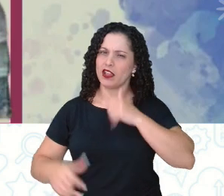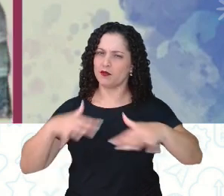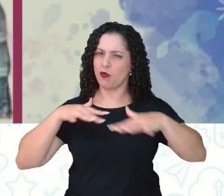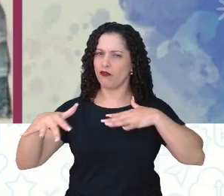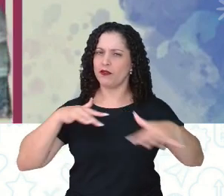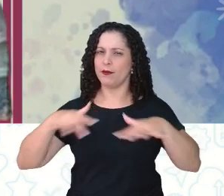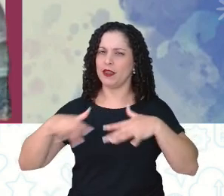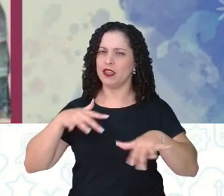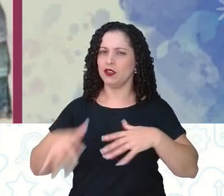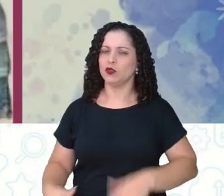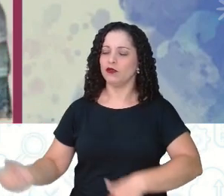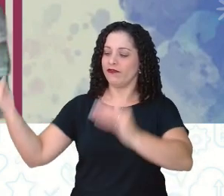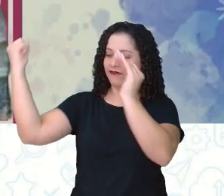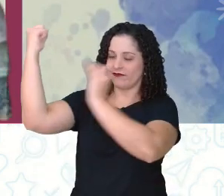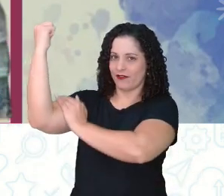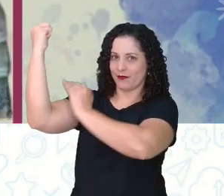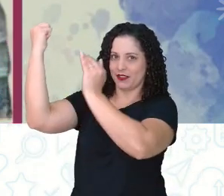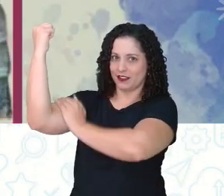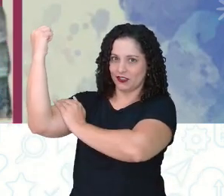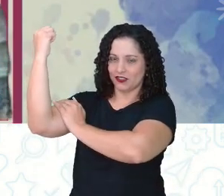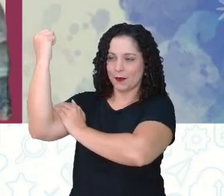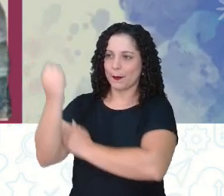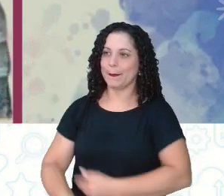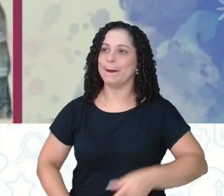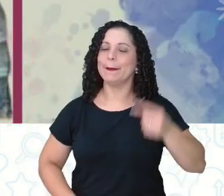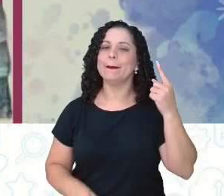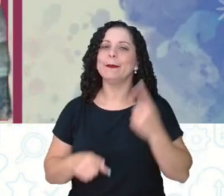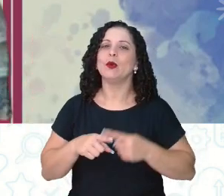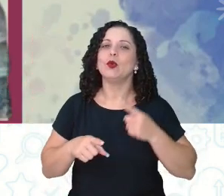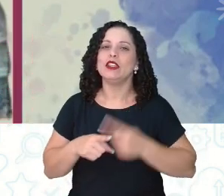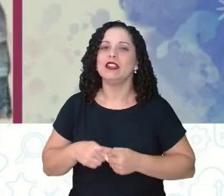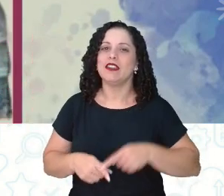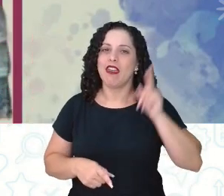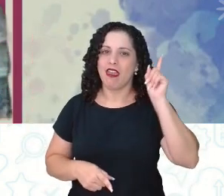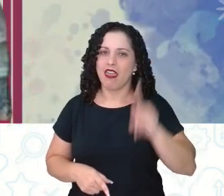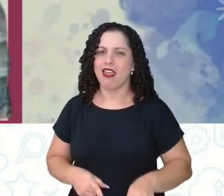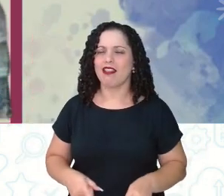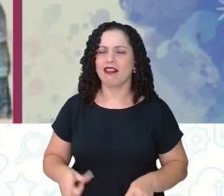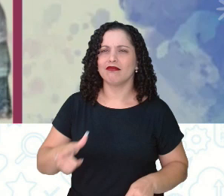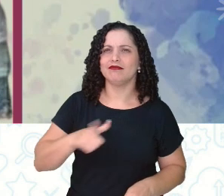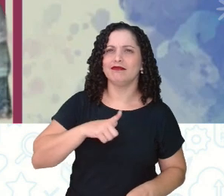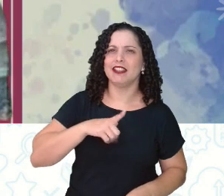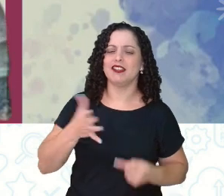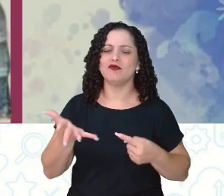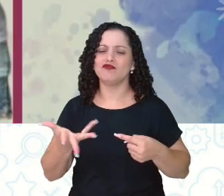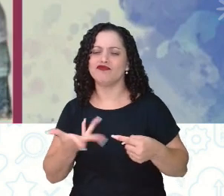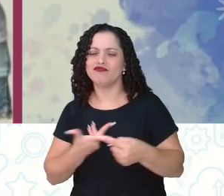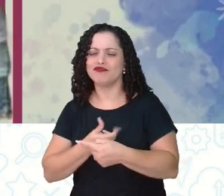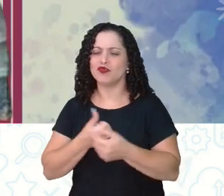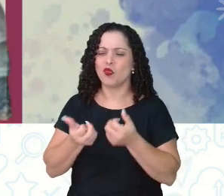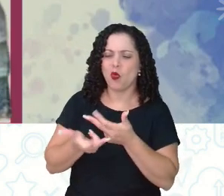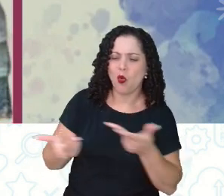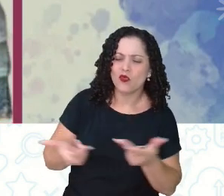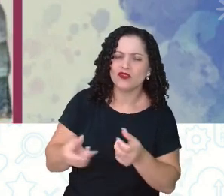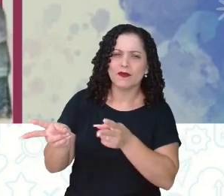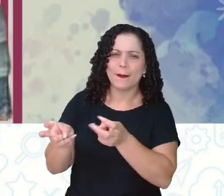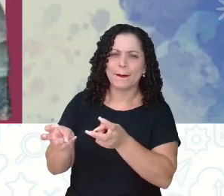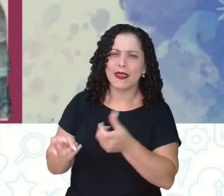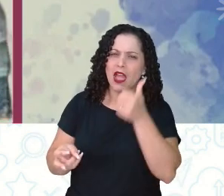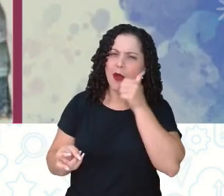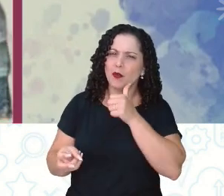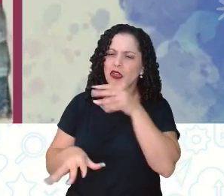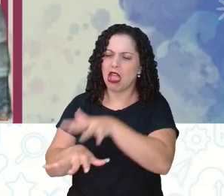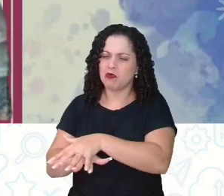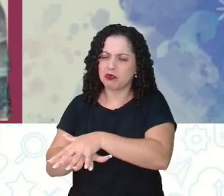movimento feminista, porque ela questionou algumas coisas ali que ela via que a mulher não estava